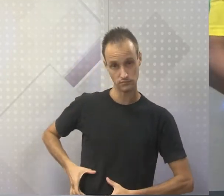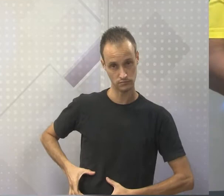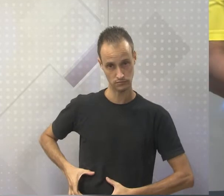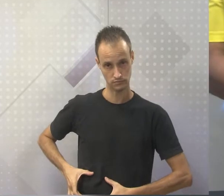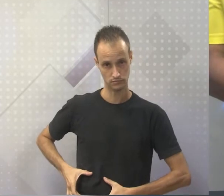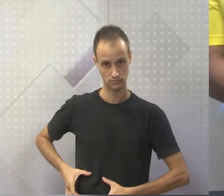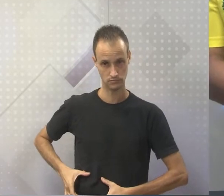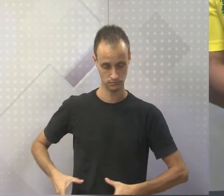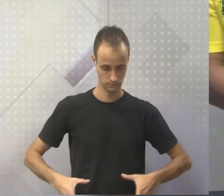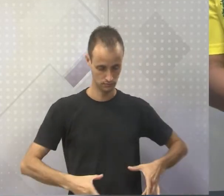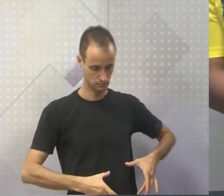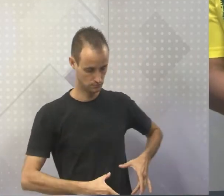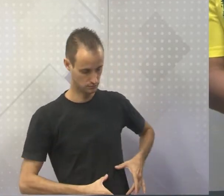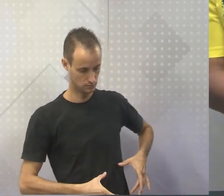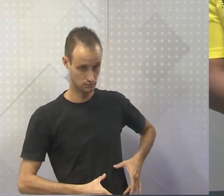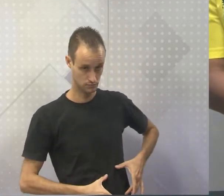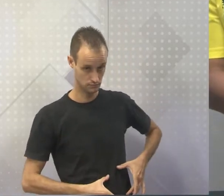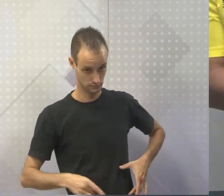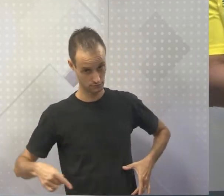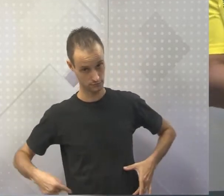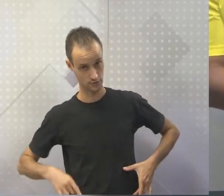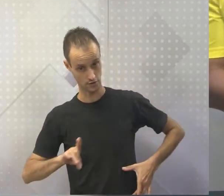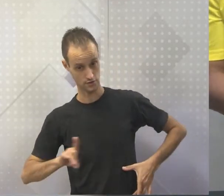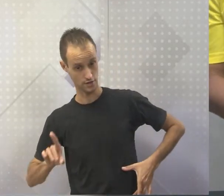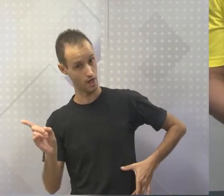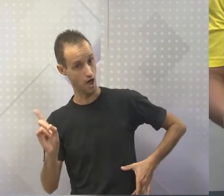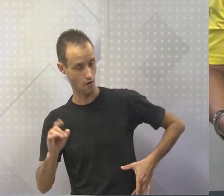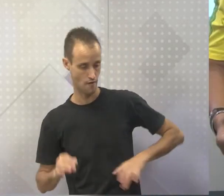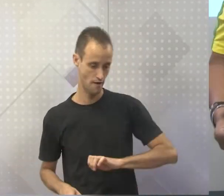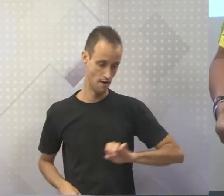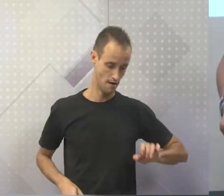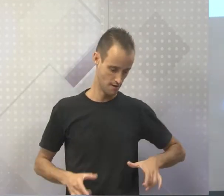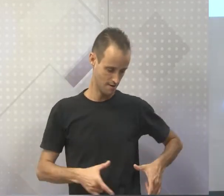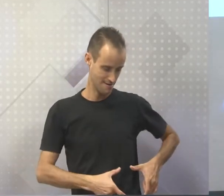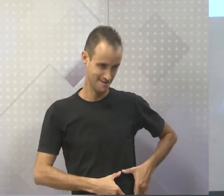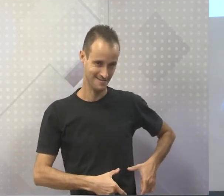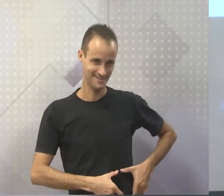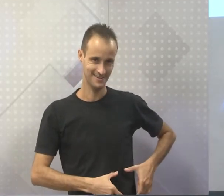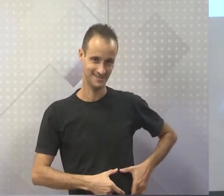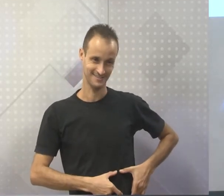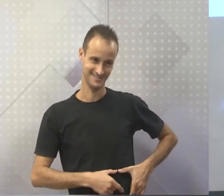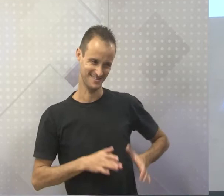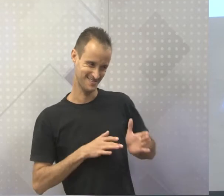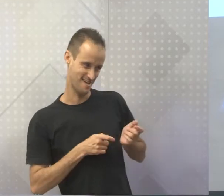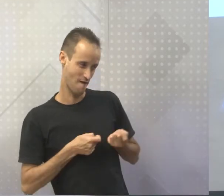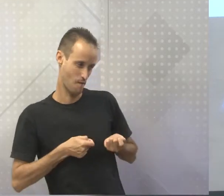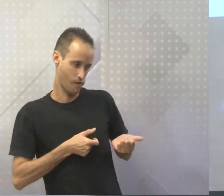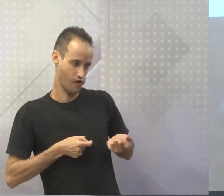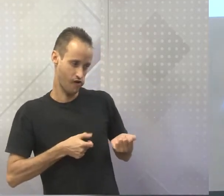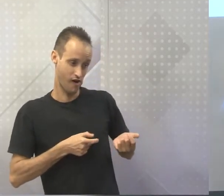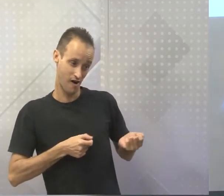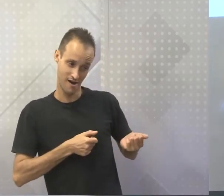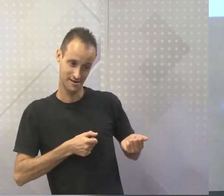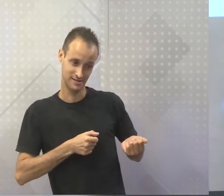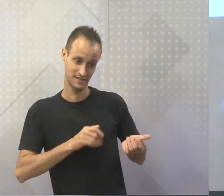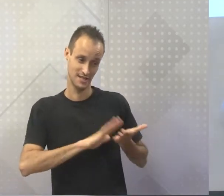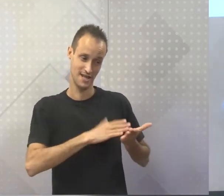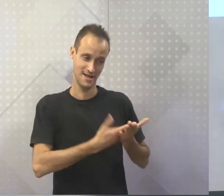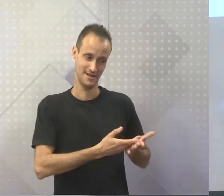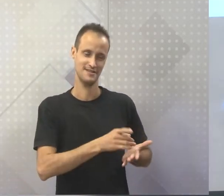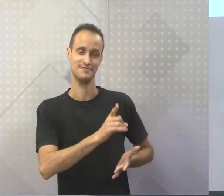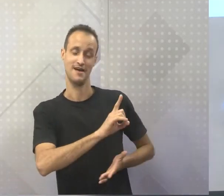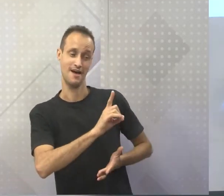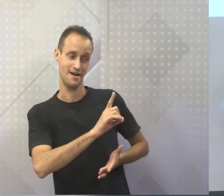lado esquerdo. Enganei vocês, enganei o Stefan também. É do lado esquerdo, Quevedo.